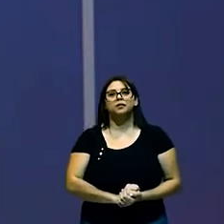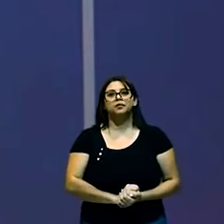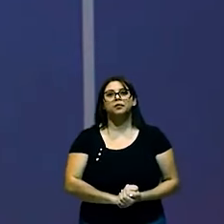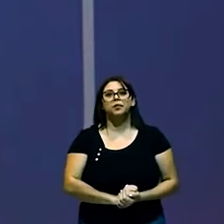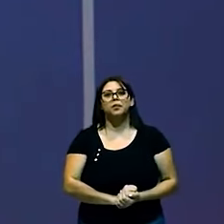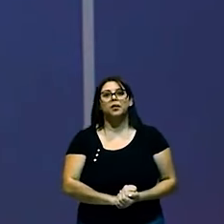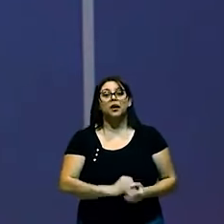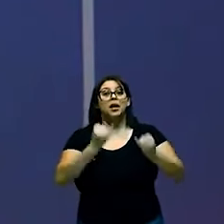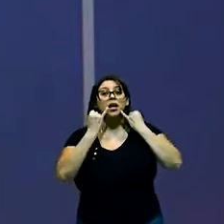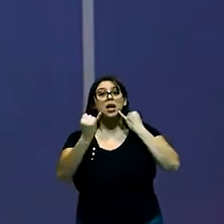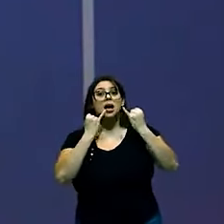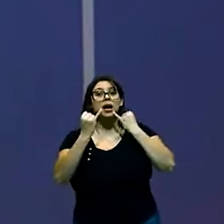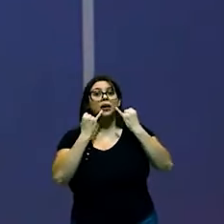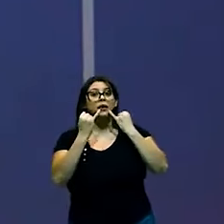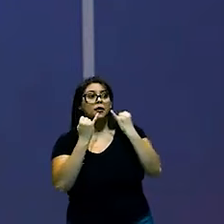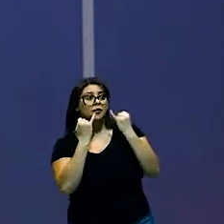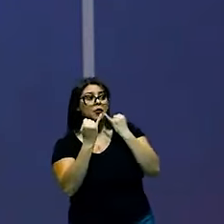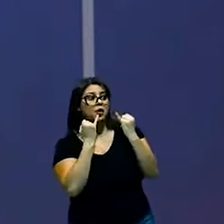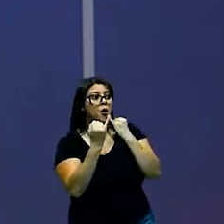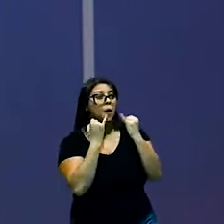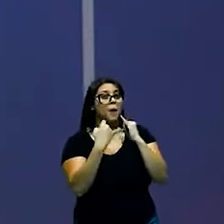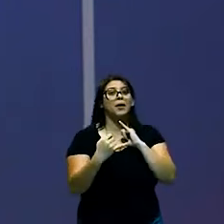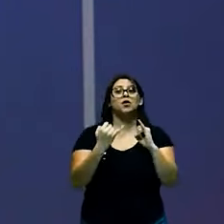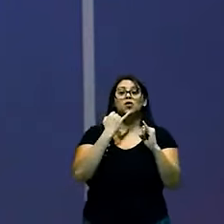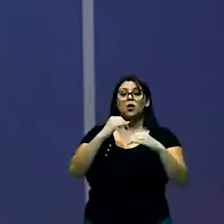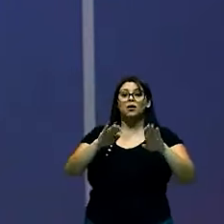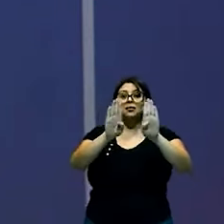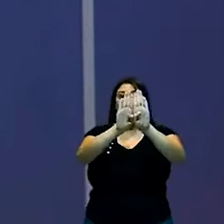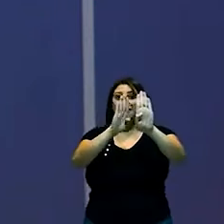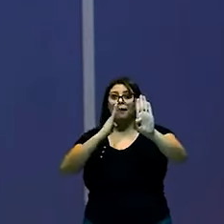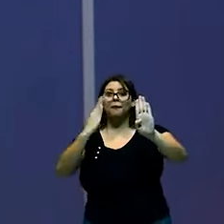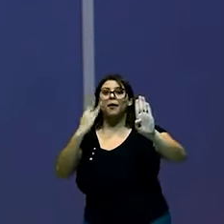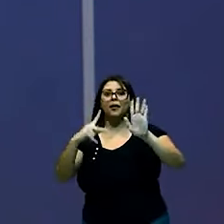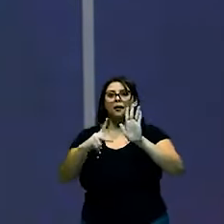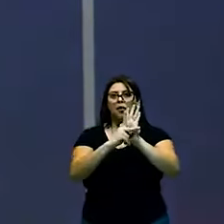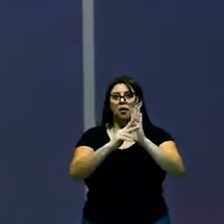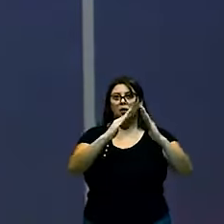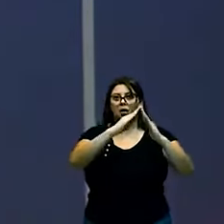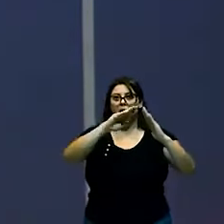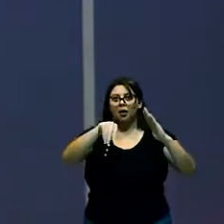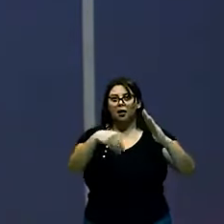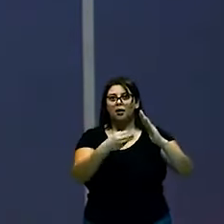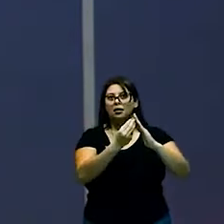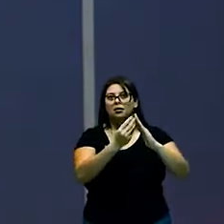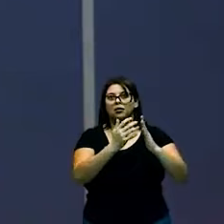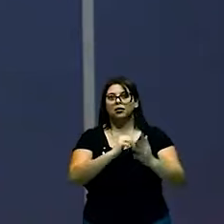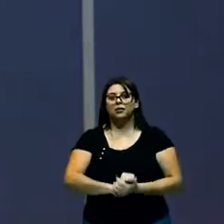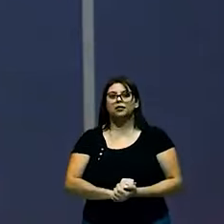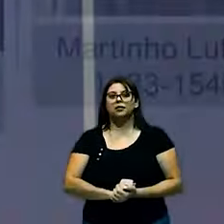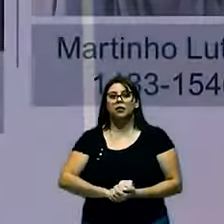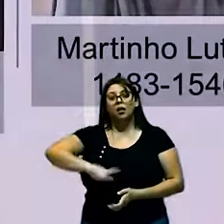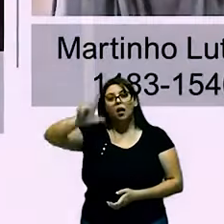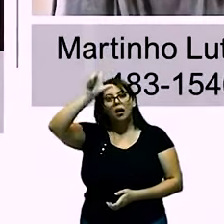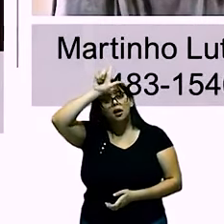Lutero então cravou as suas 95 teses contra as indulgências. Claro que Lutero não